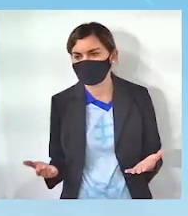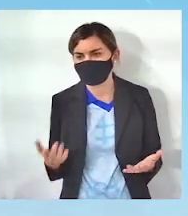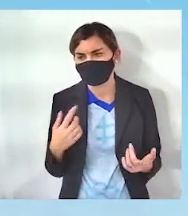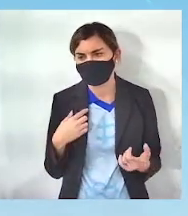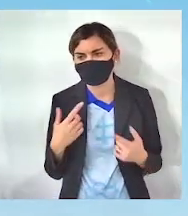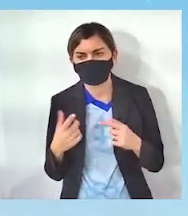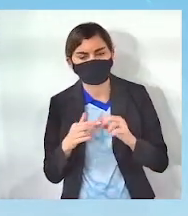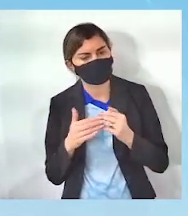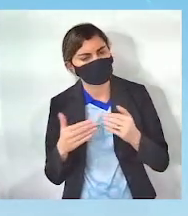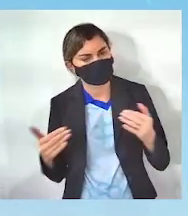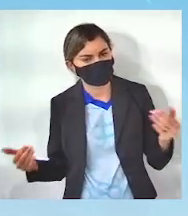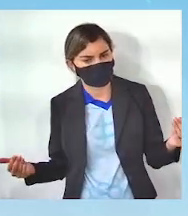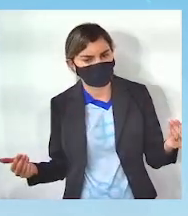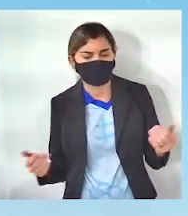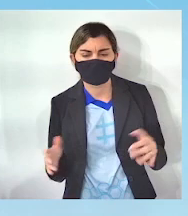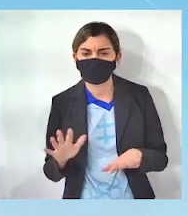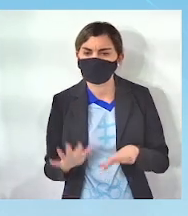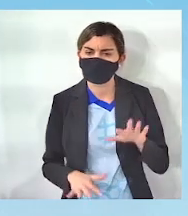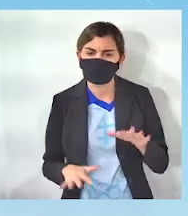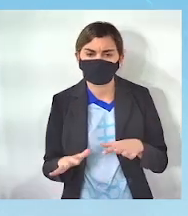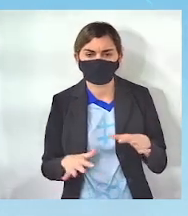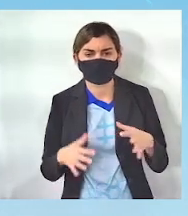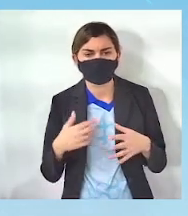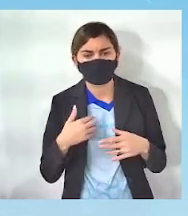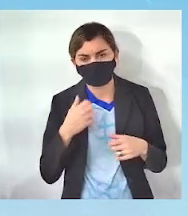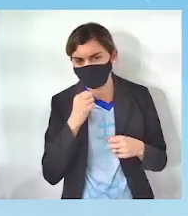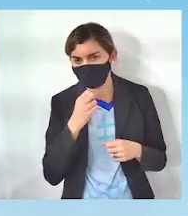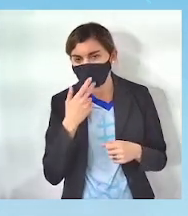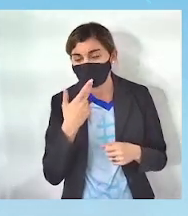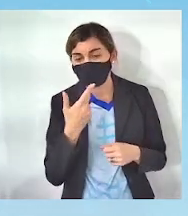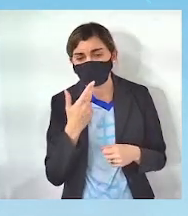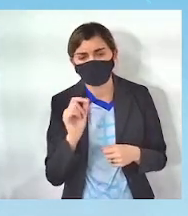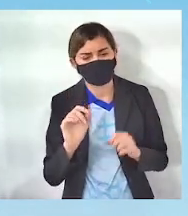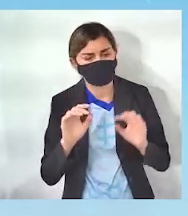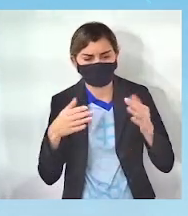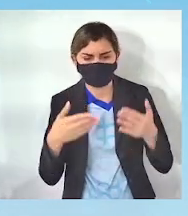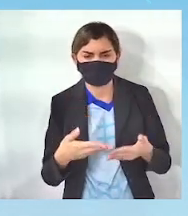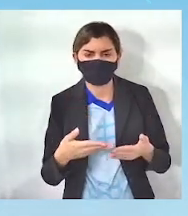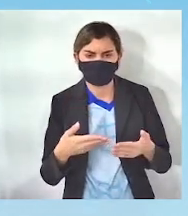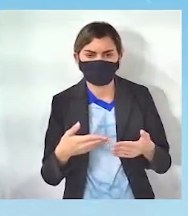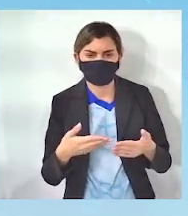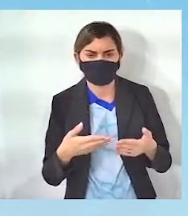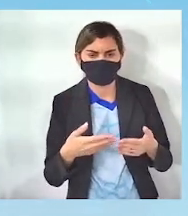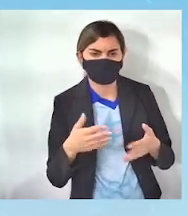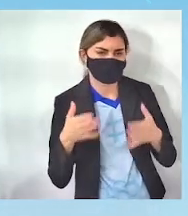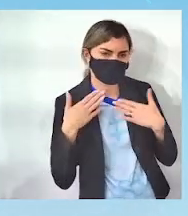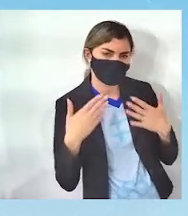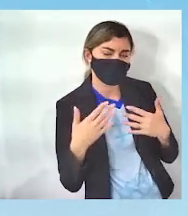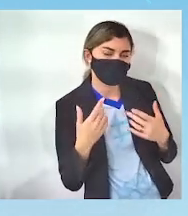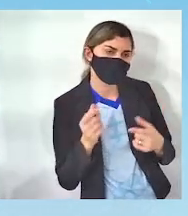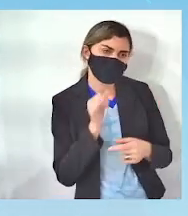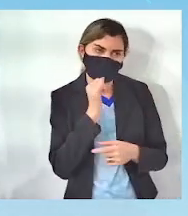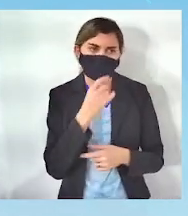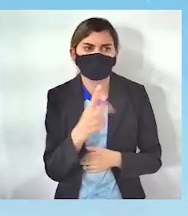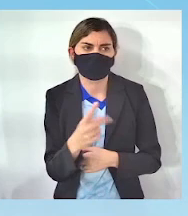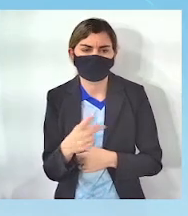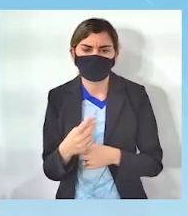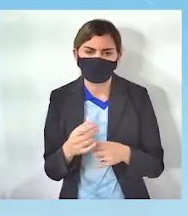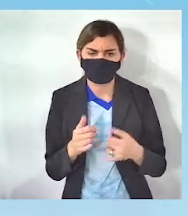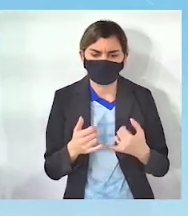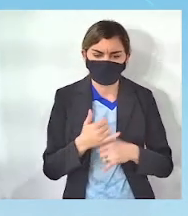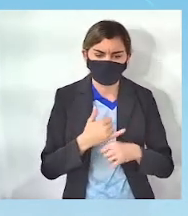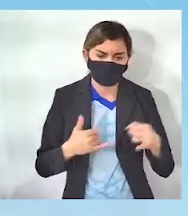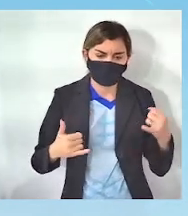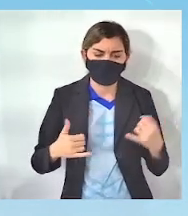Em linhas gerais, né, ou de maneira grosseira, a gente pode dizer que era uma voltagem que estava sendo aplicada, né? É como se a eletricidade